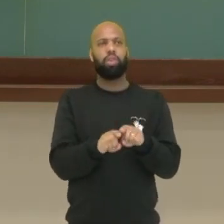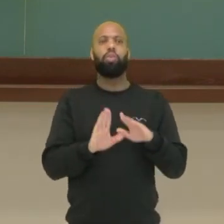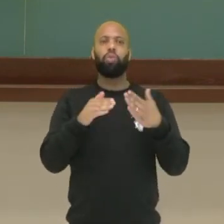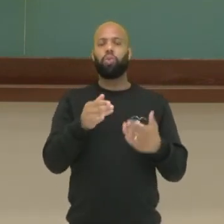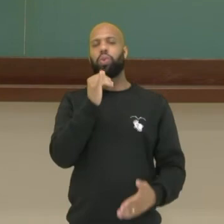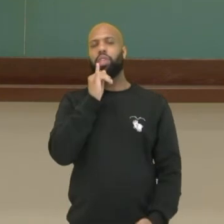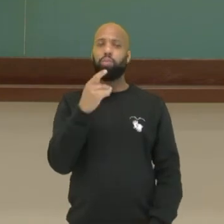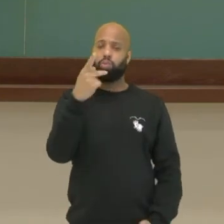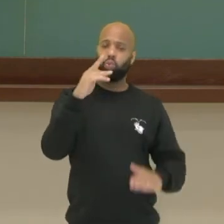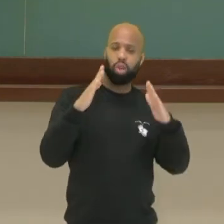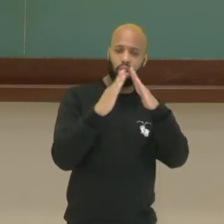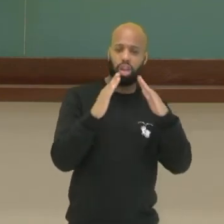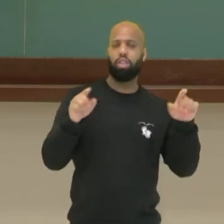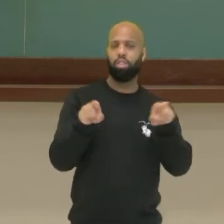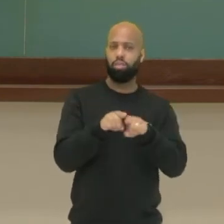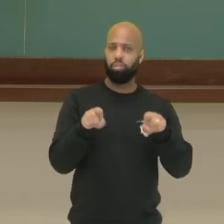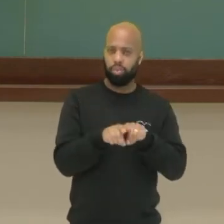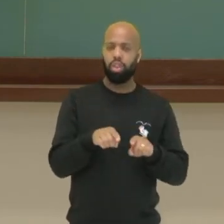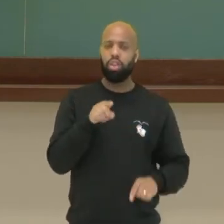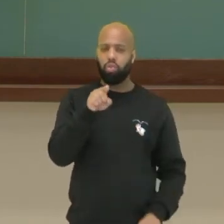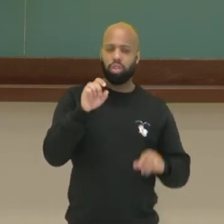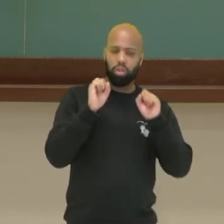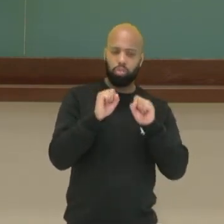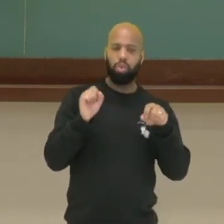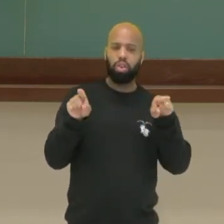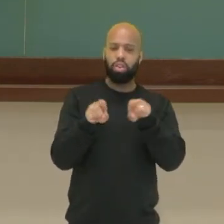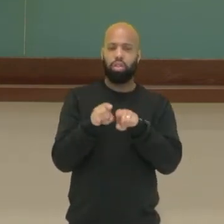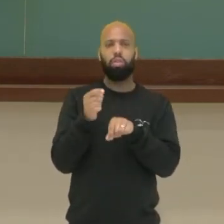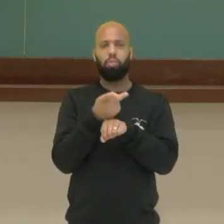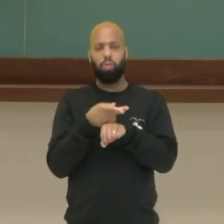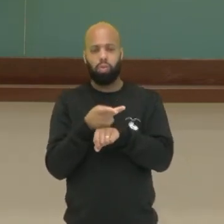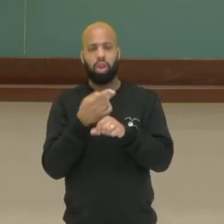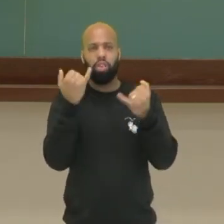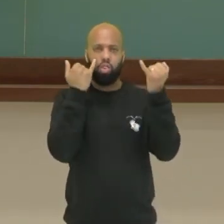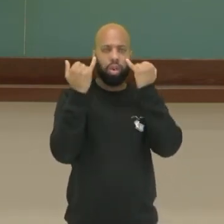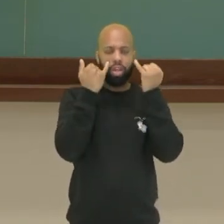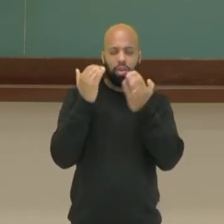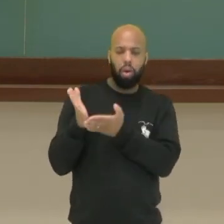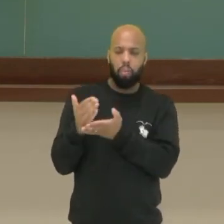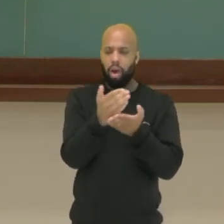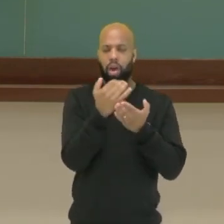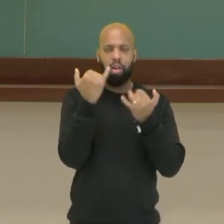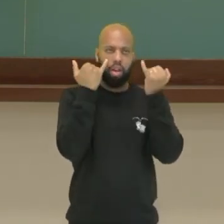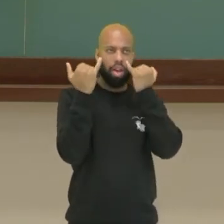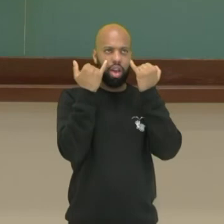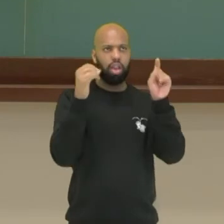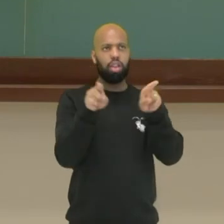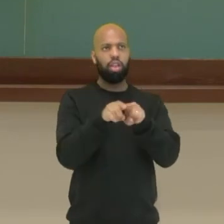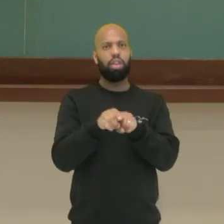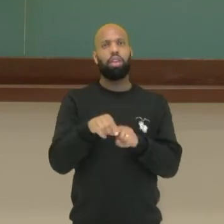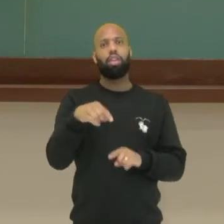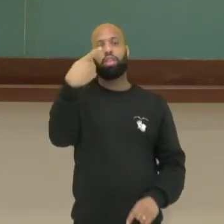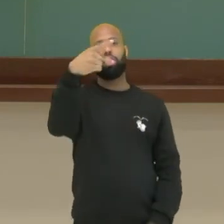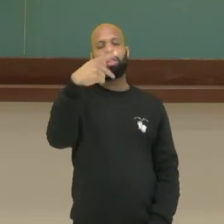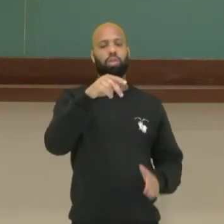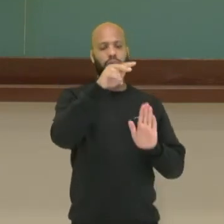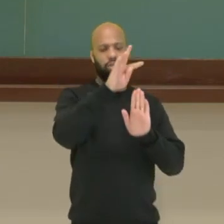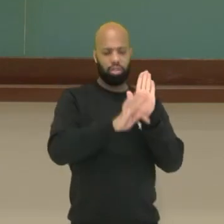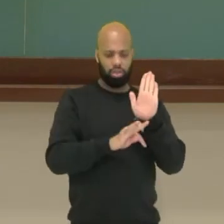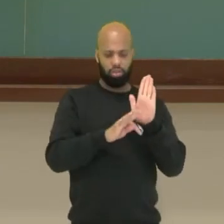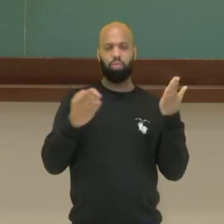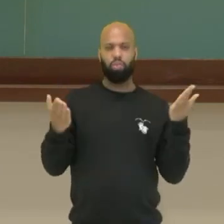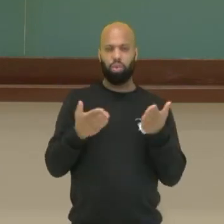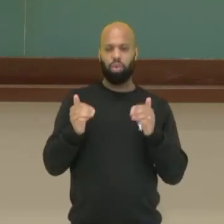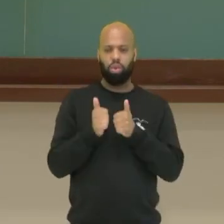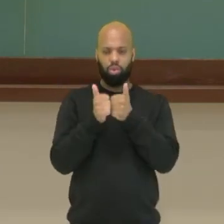própria casa, buscar essas informações, coletar informações para o seu texto. Acompanhe aqui